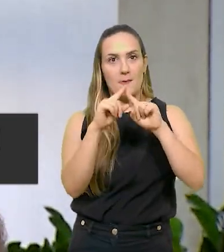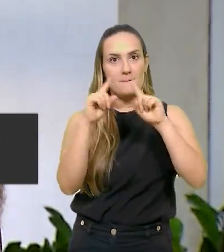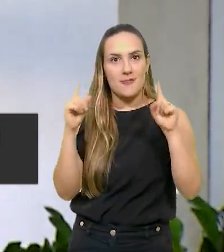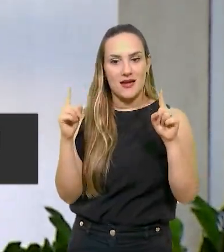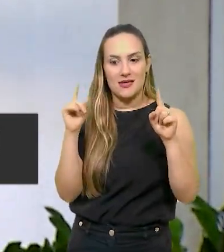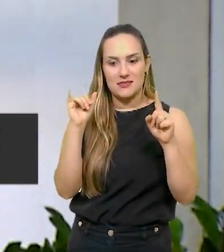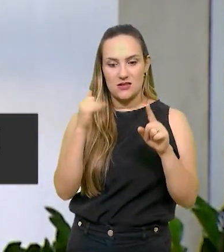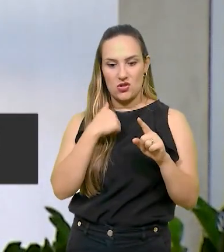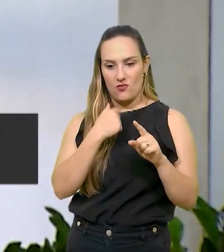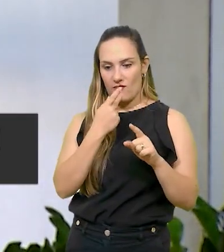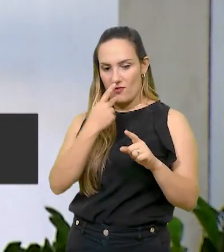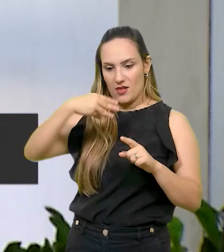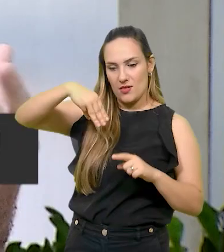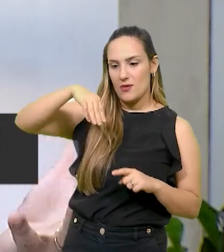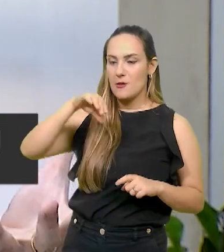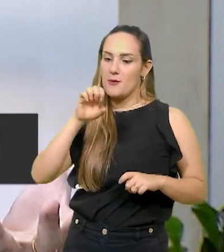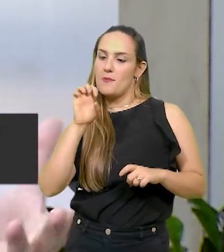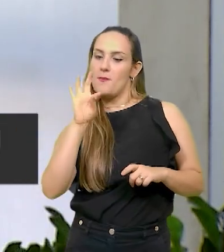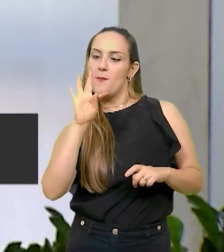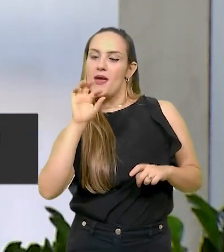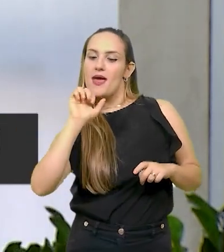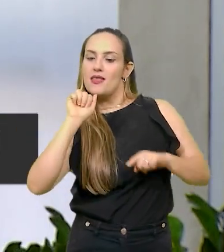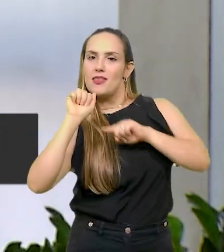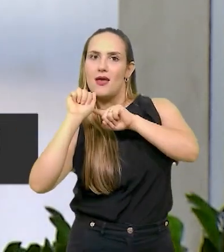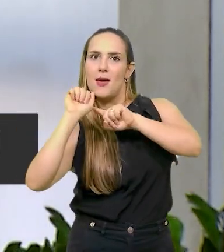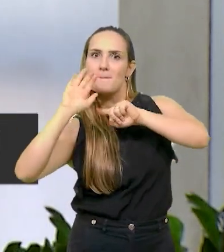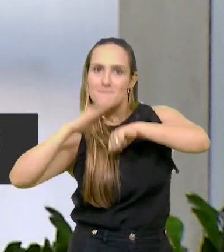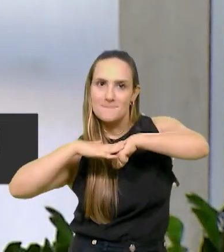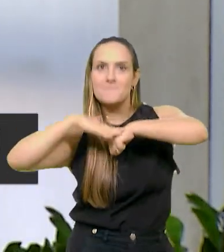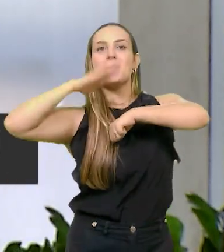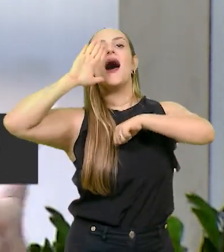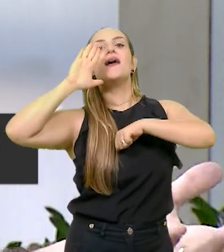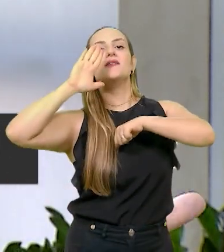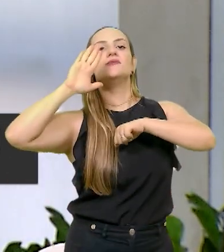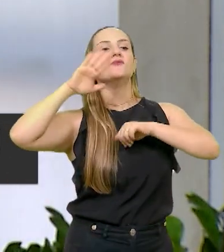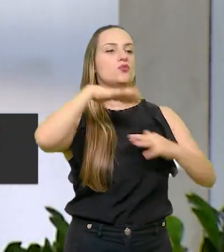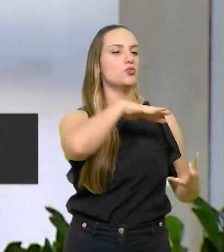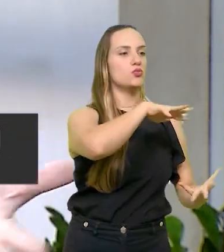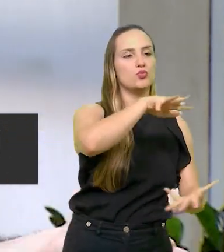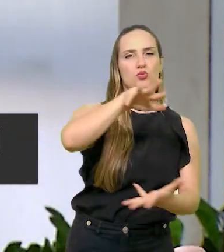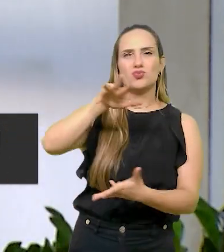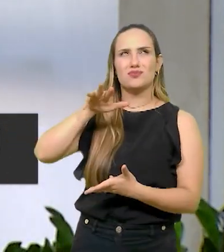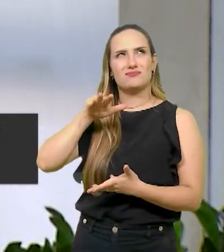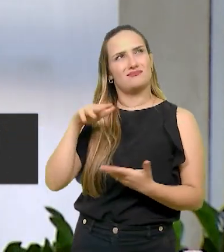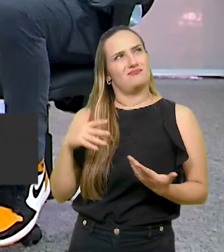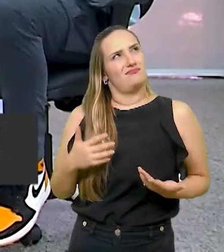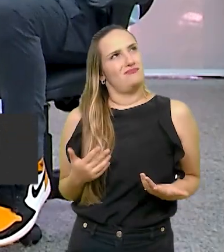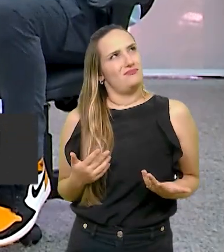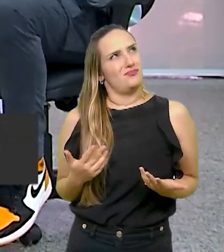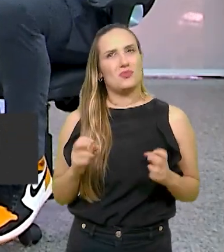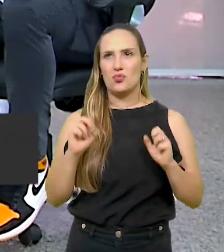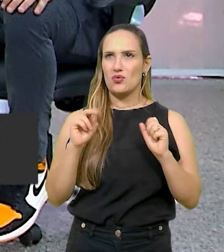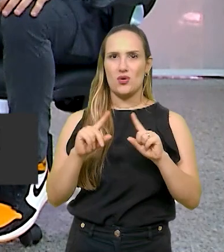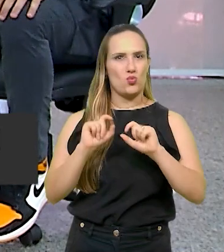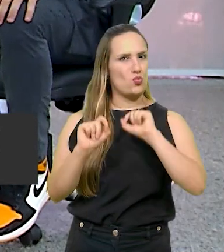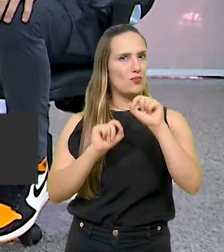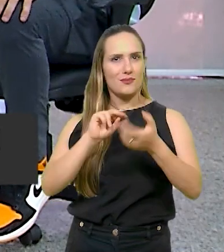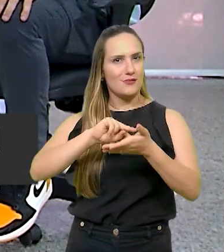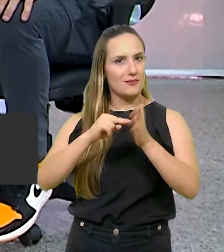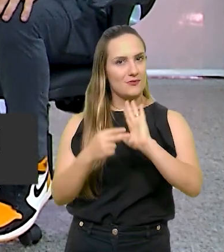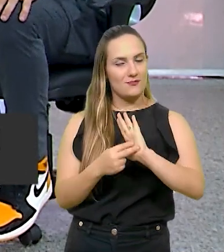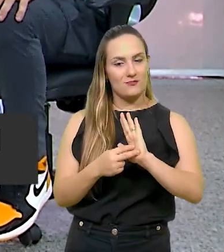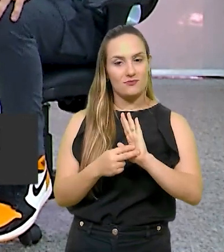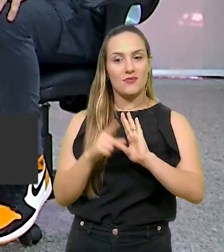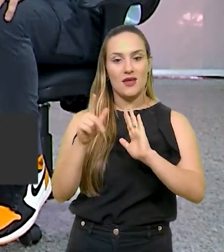algo além daqui. Então você fala metaverso é algo além do nosso universo. Só que isso não explica nada. No fim do dia, o metaverso